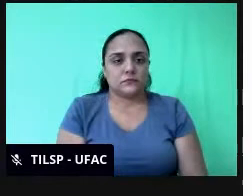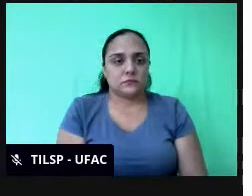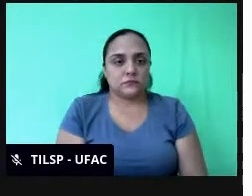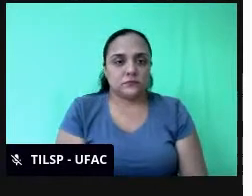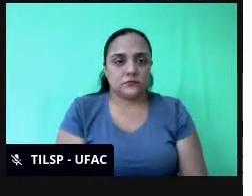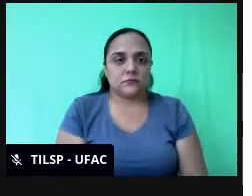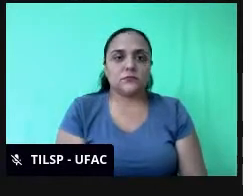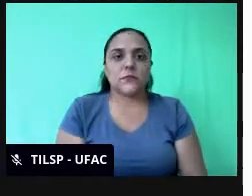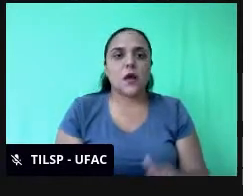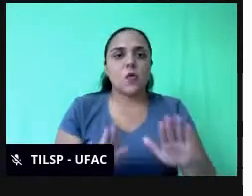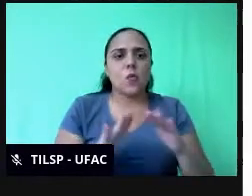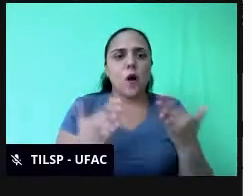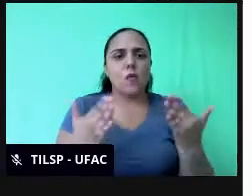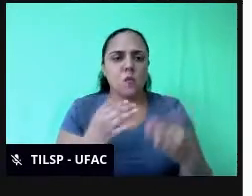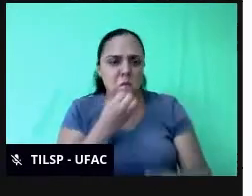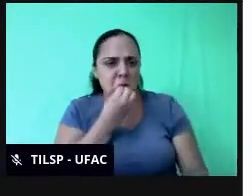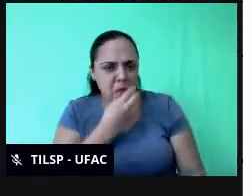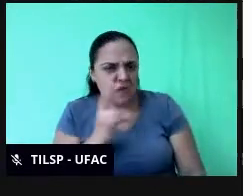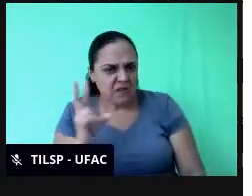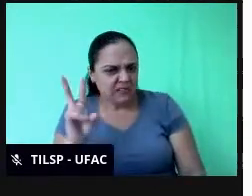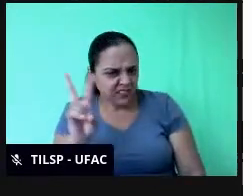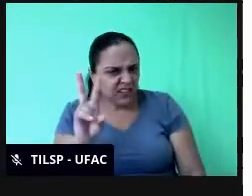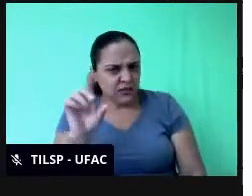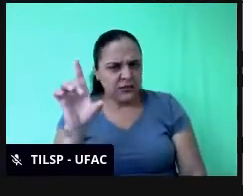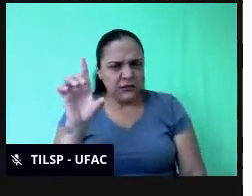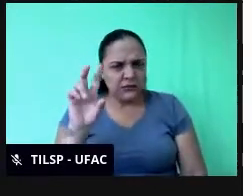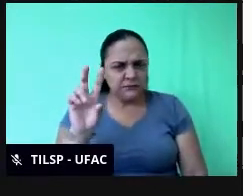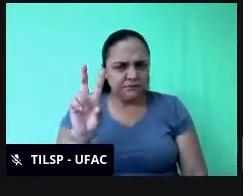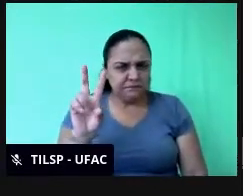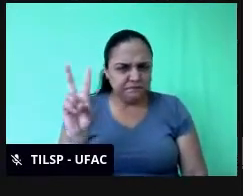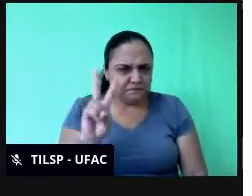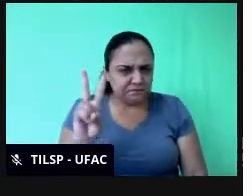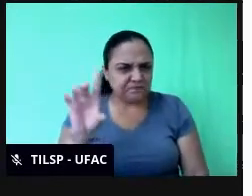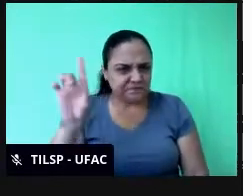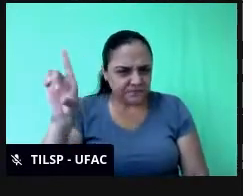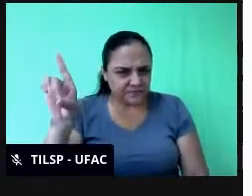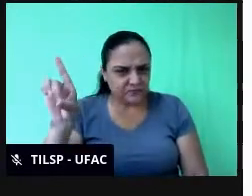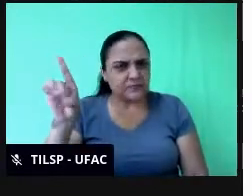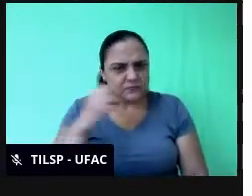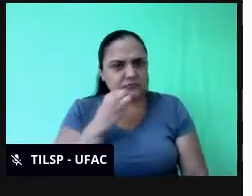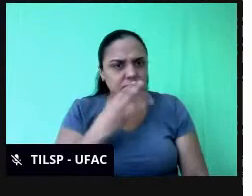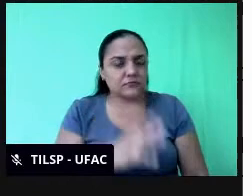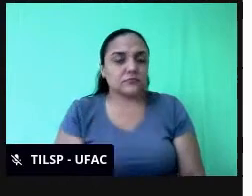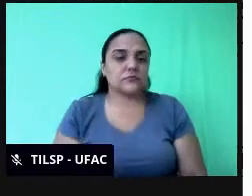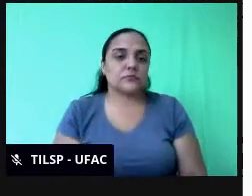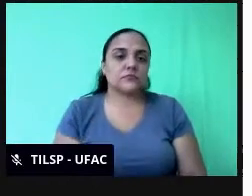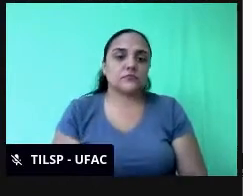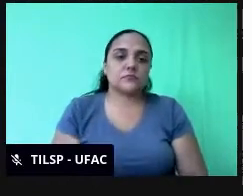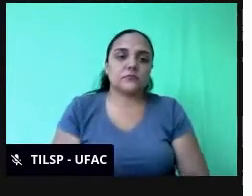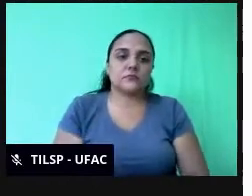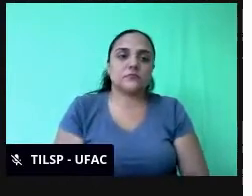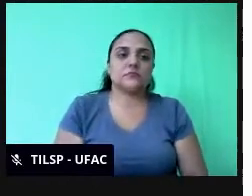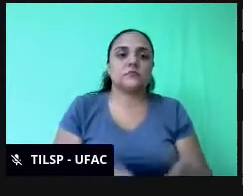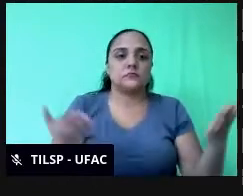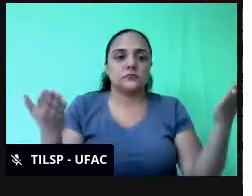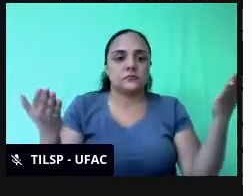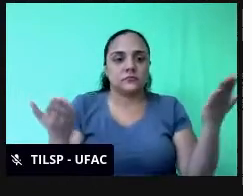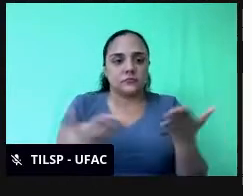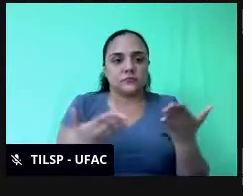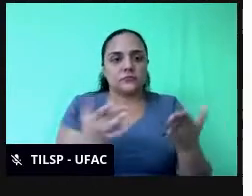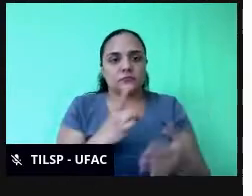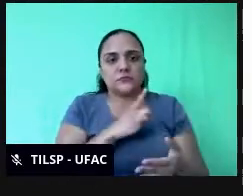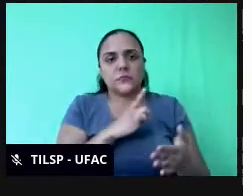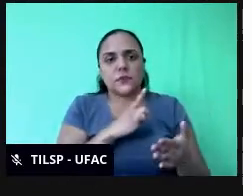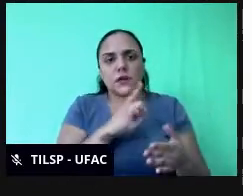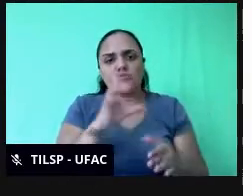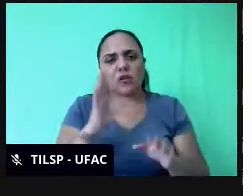valores de referência quando a gente avalia, quando a gente monitora por exames bioquímicos? Hoje temos valores mais